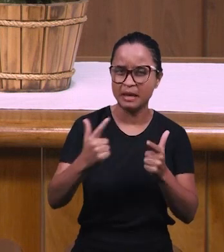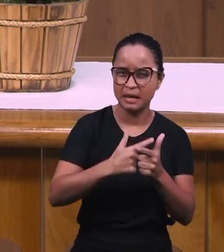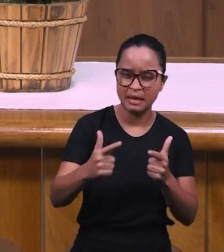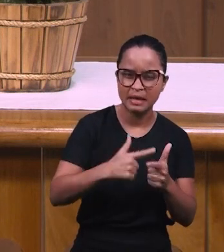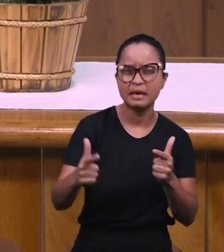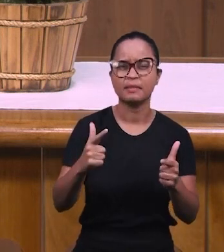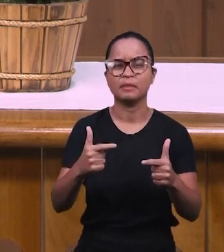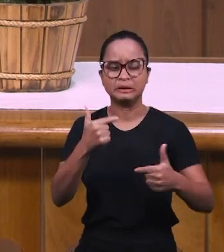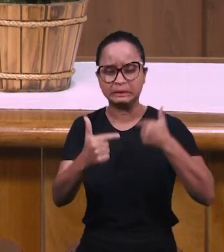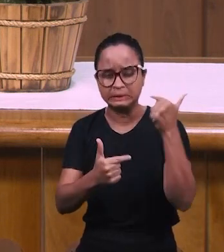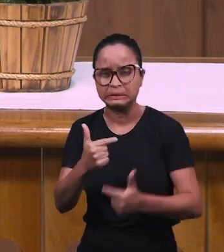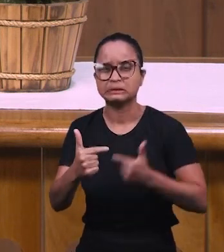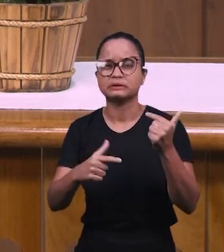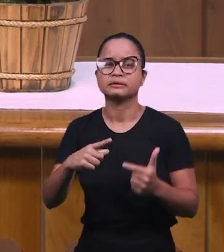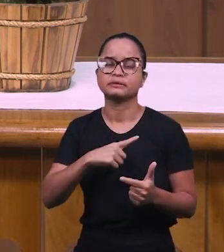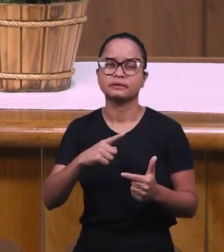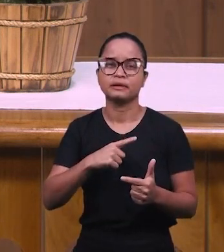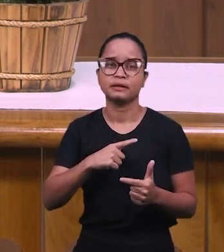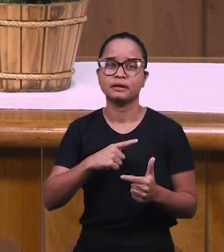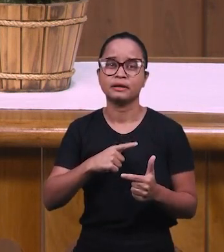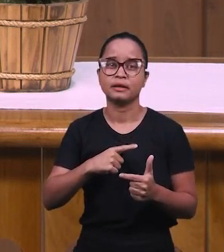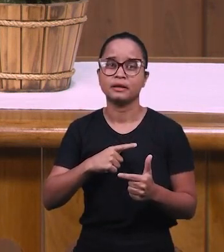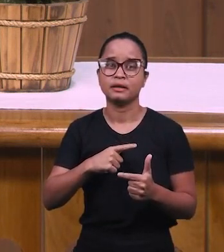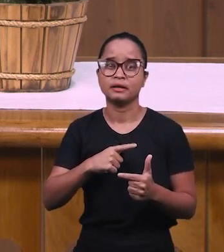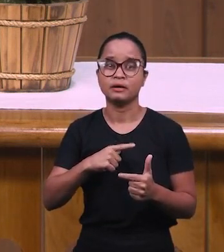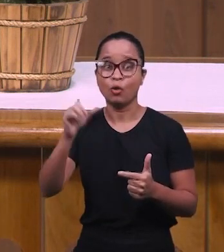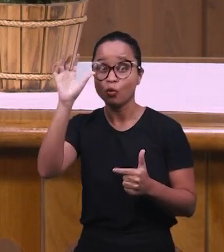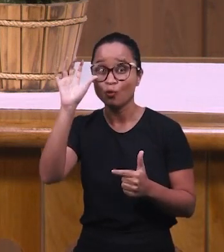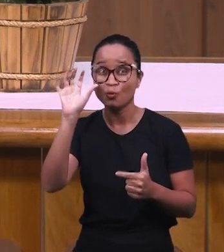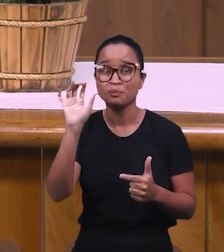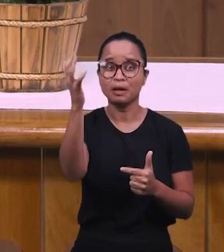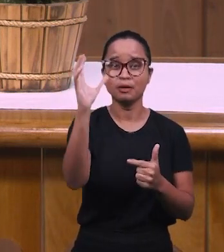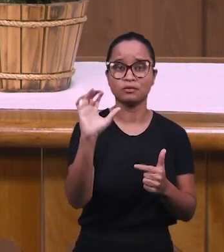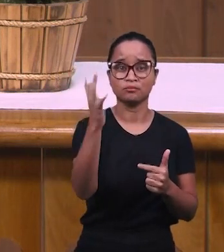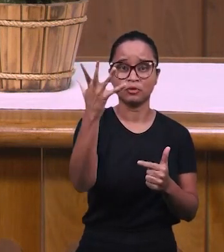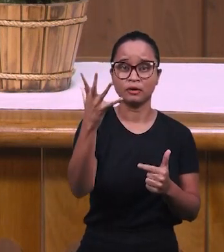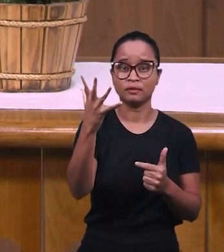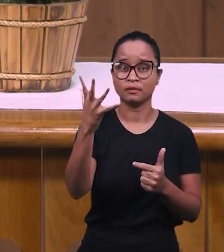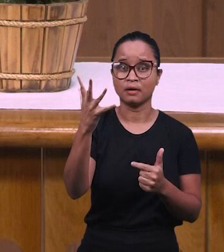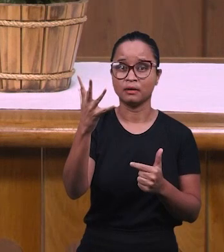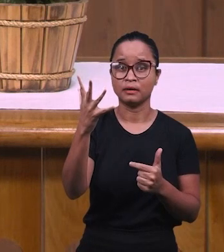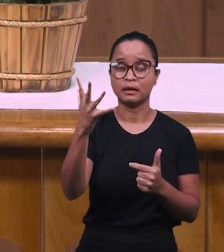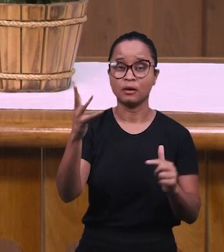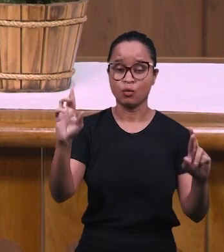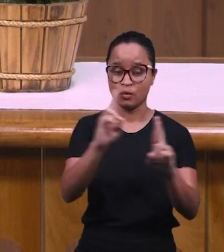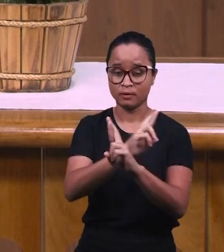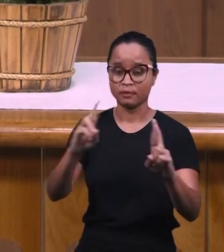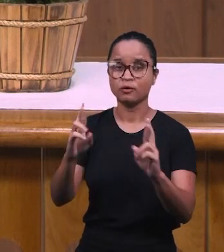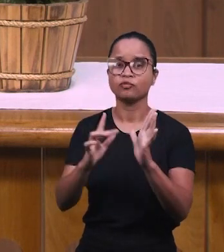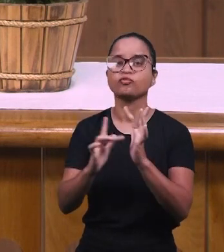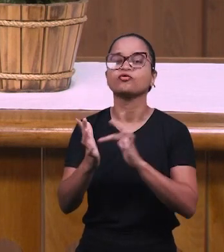os sinais a respeito da volta do Senhor Jesus estão se cumprindo diante dos nossos olhos.